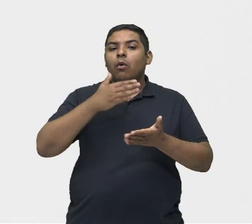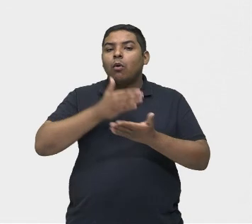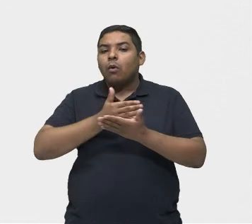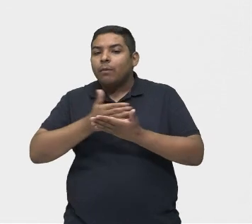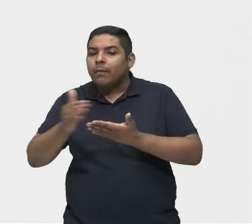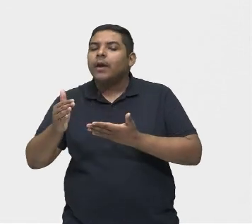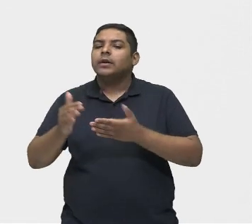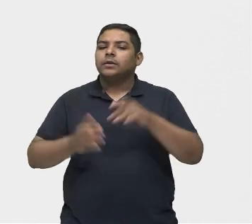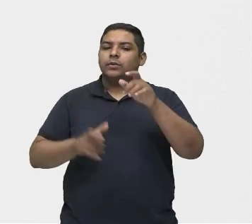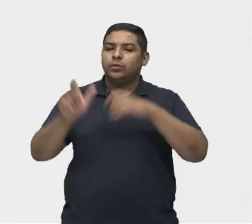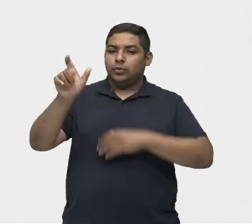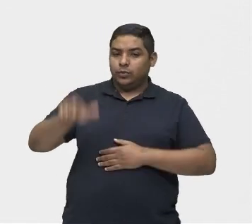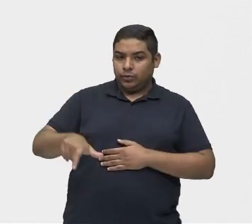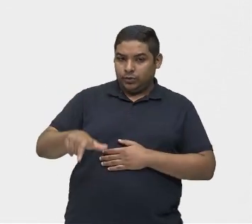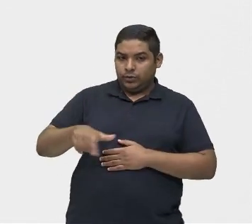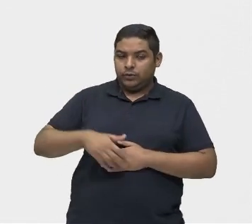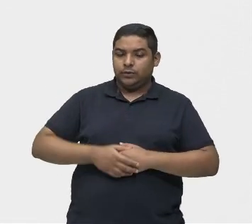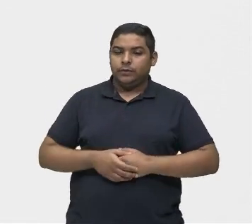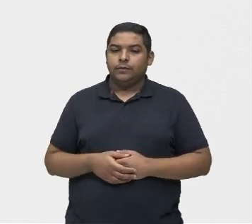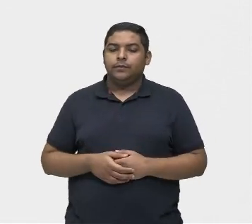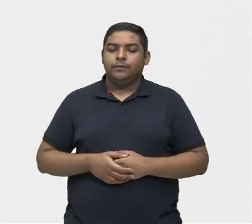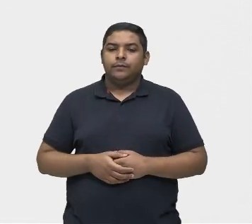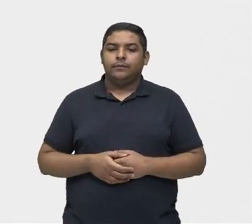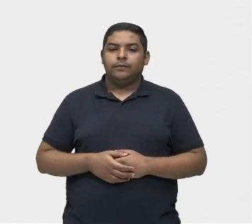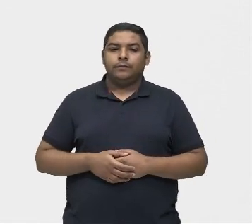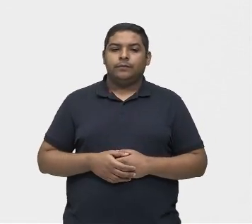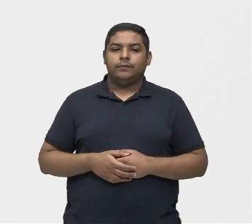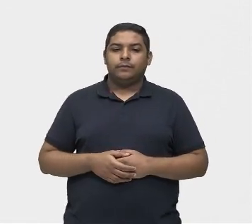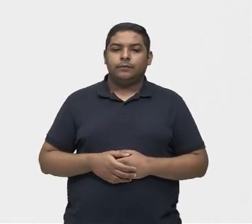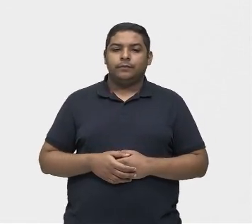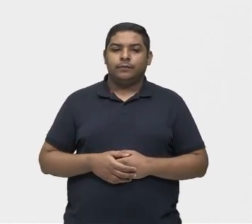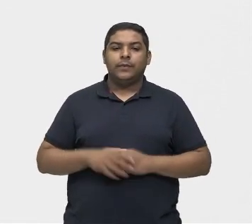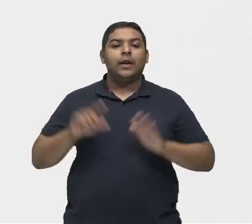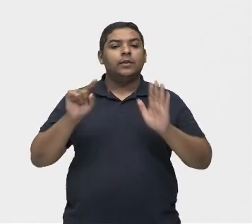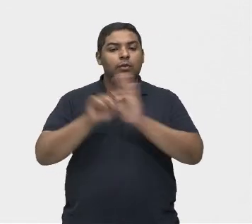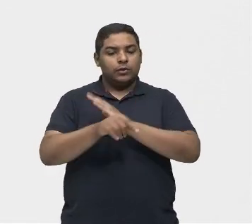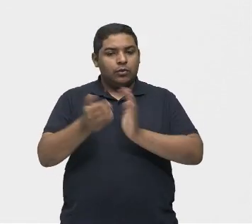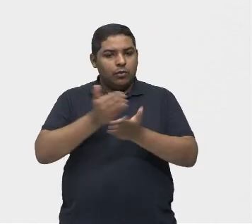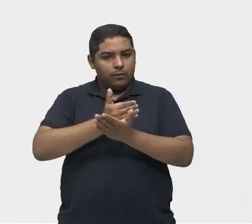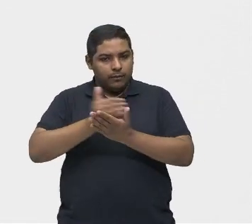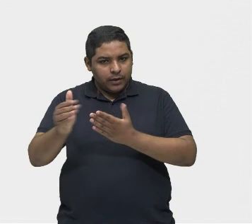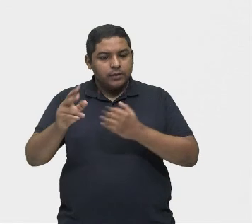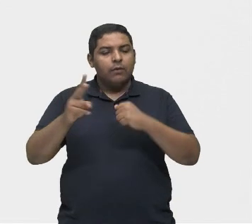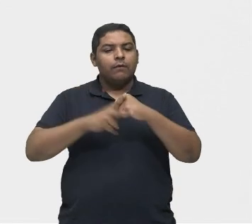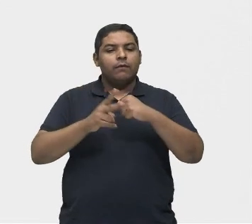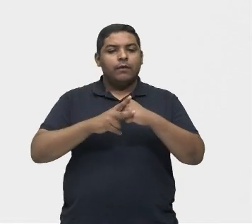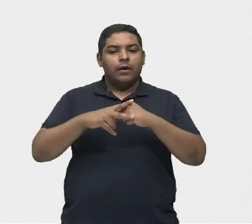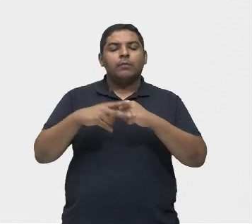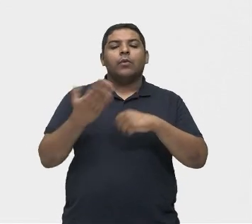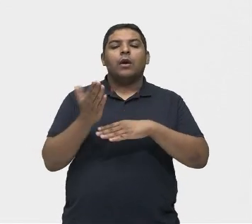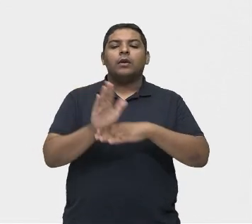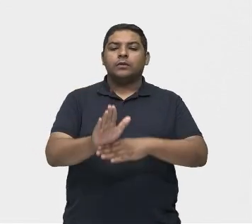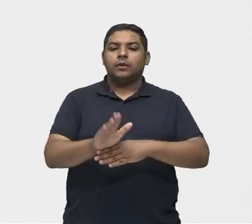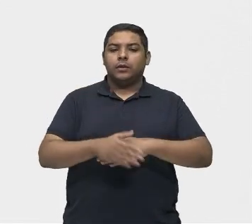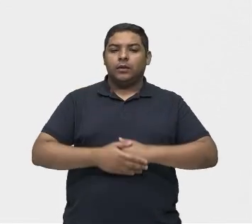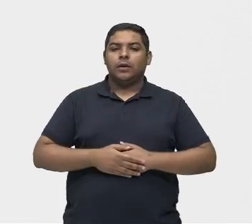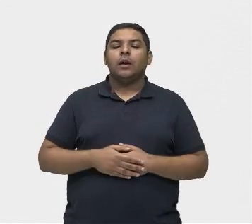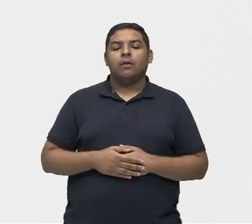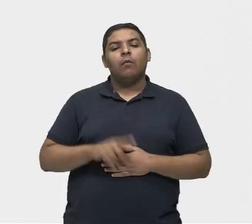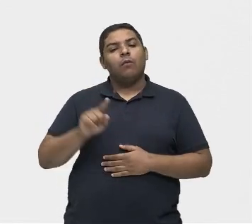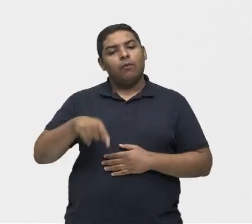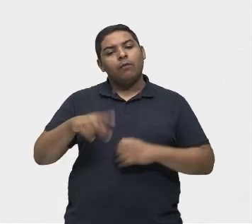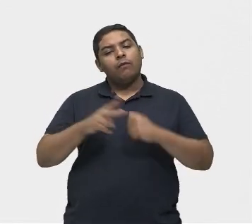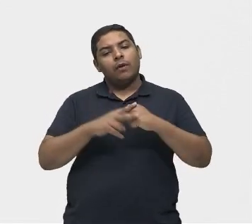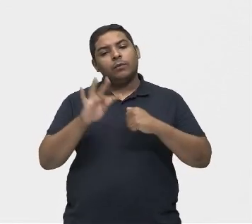nas frases interrogativas, ele começa, então, com o verbo auxiliar, que nesse caso é o verbo to be. Na letra C também, a